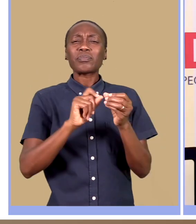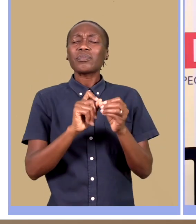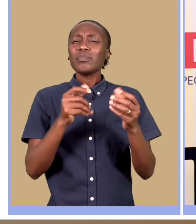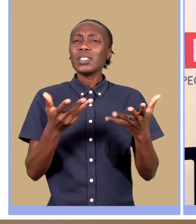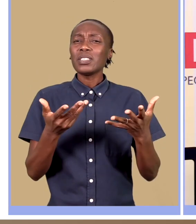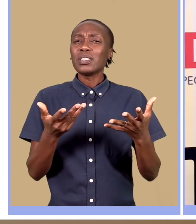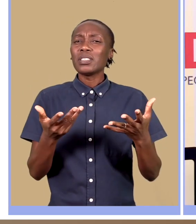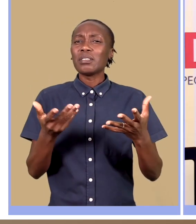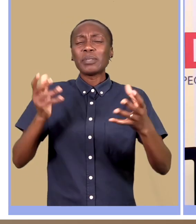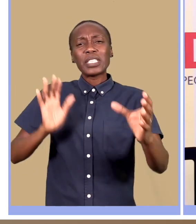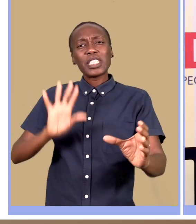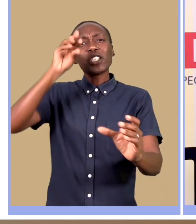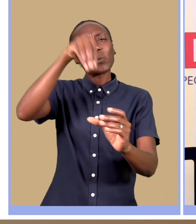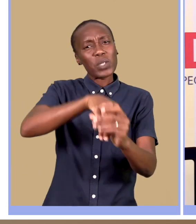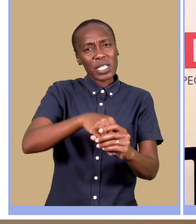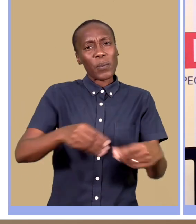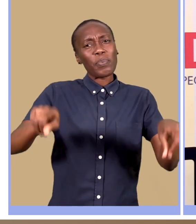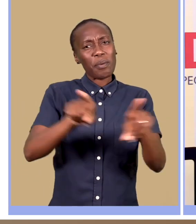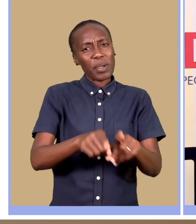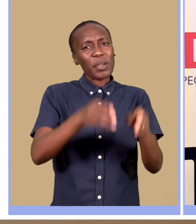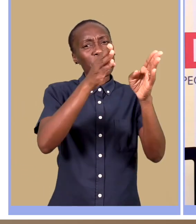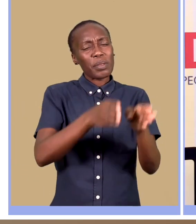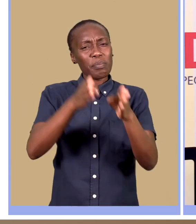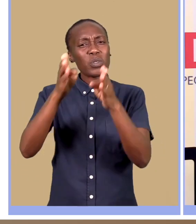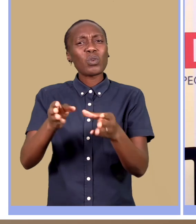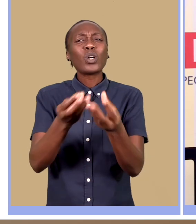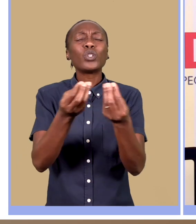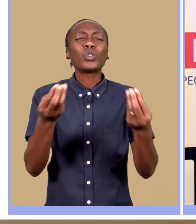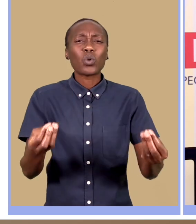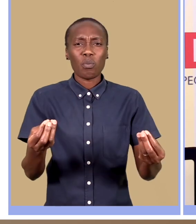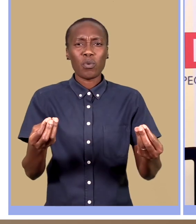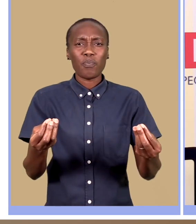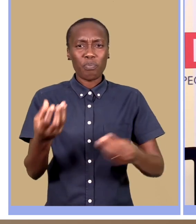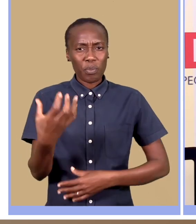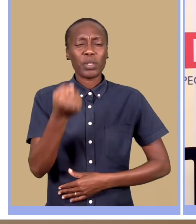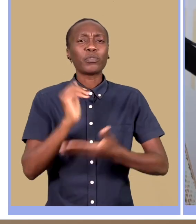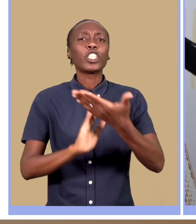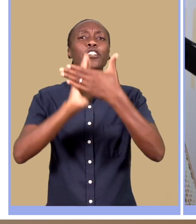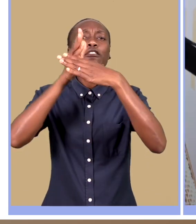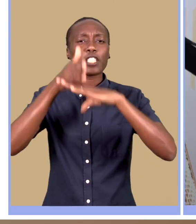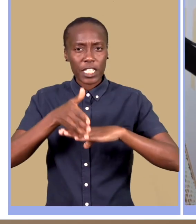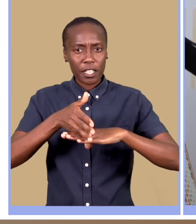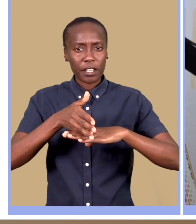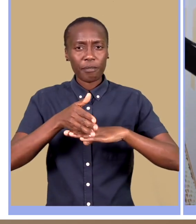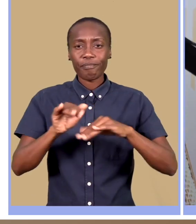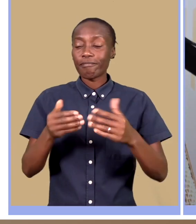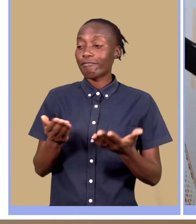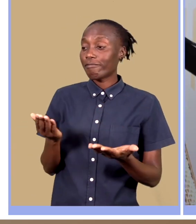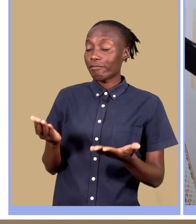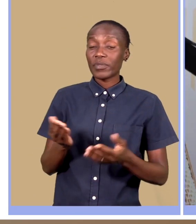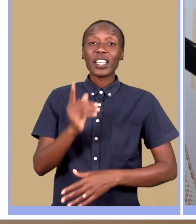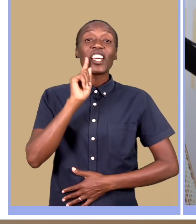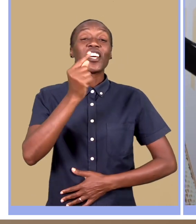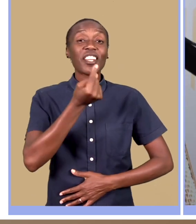para também incluir essas pessoas, qual seria a porta de saída? A porta de saída